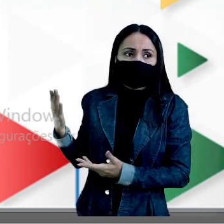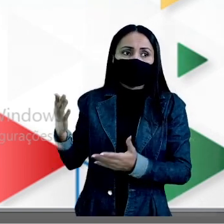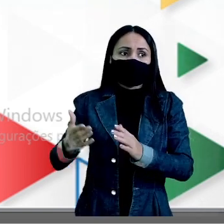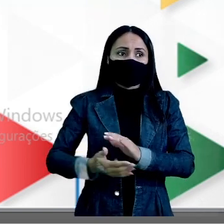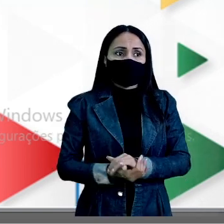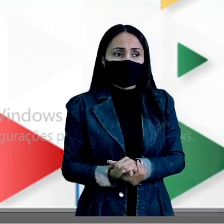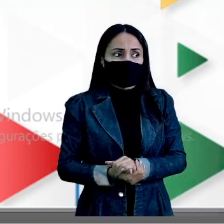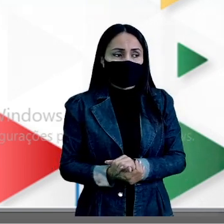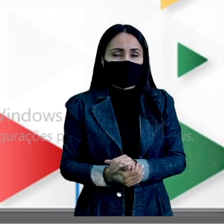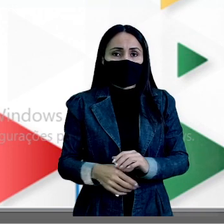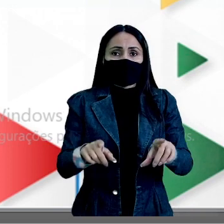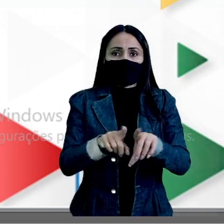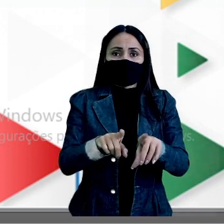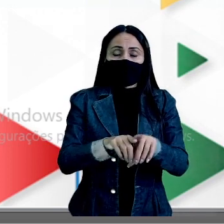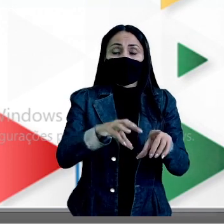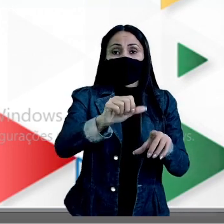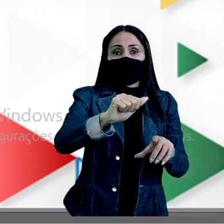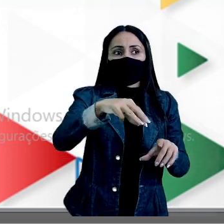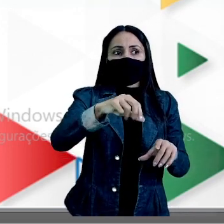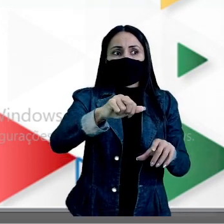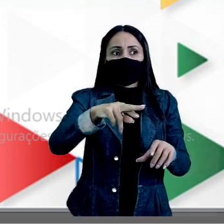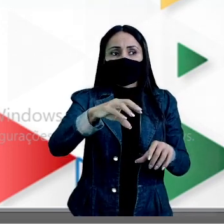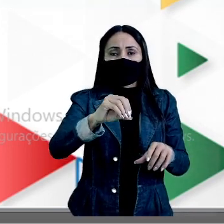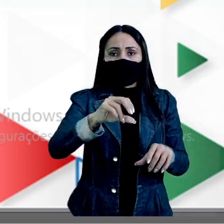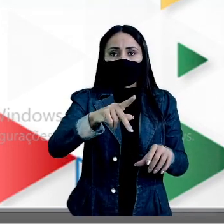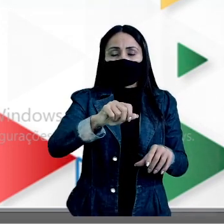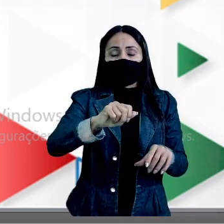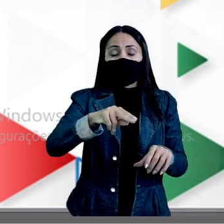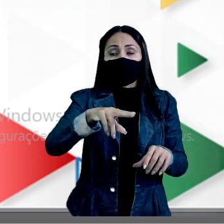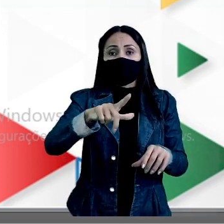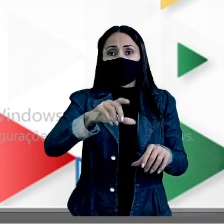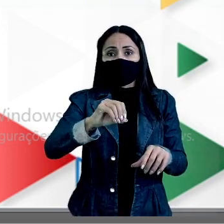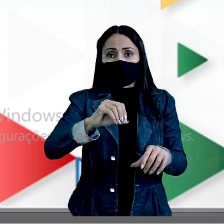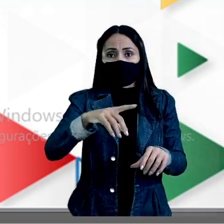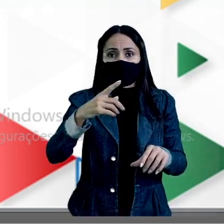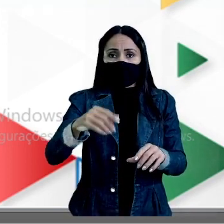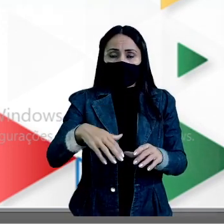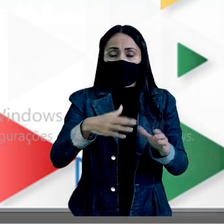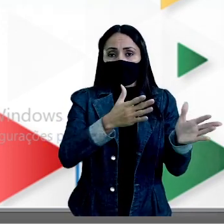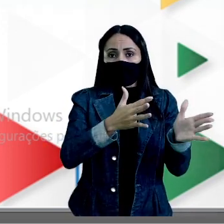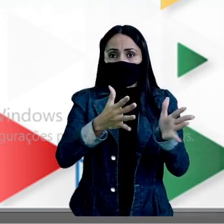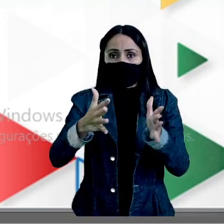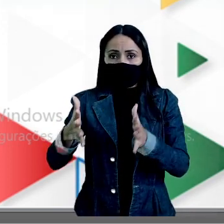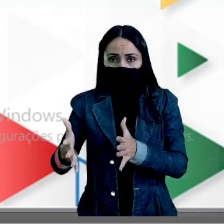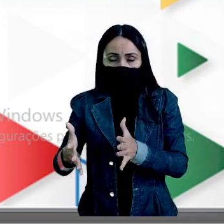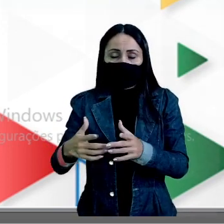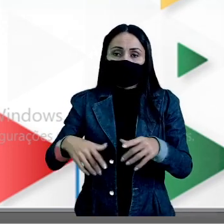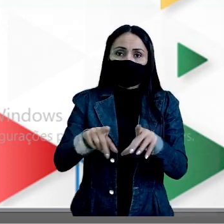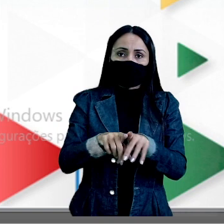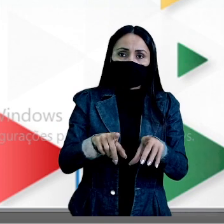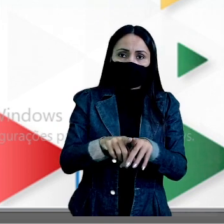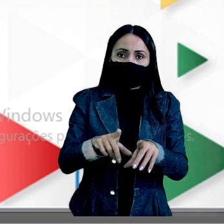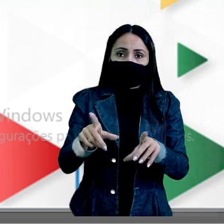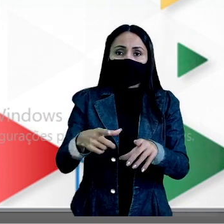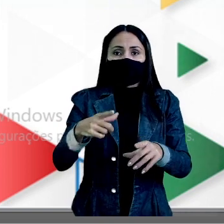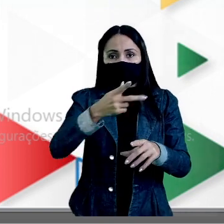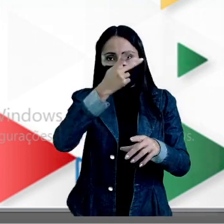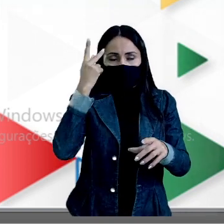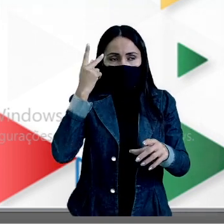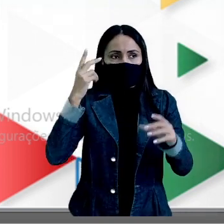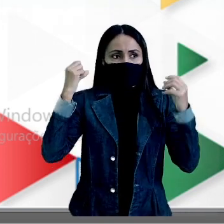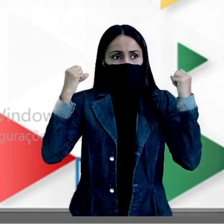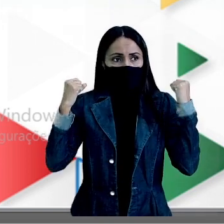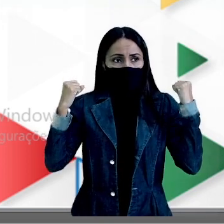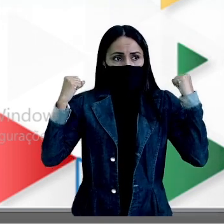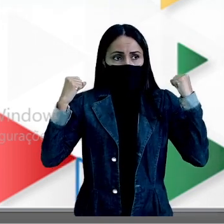Alabamba, Amaro de Biluca, Paulo XIX, Pedro Garrido compõem a galeria dos chapeados, né, que são os carregadores, do Homem da